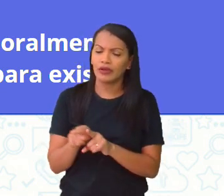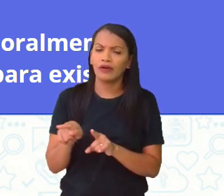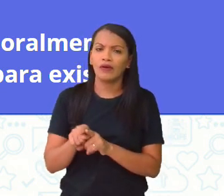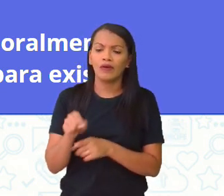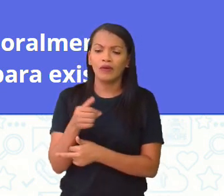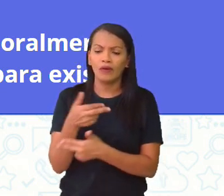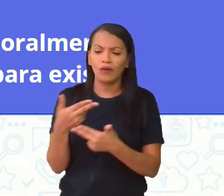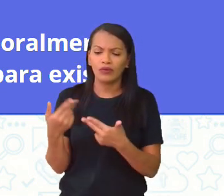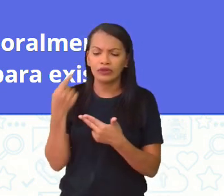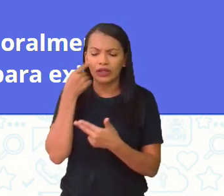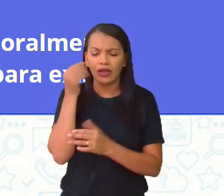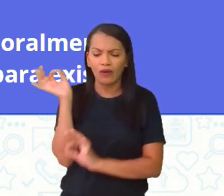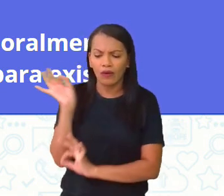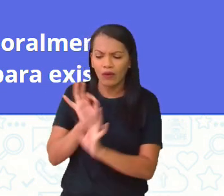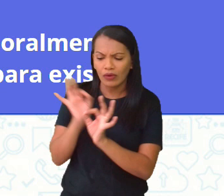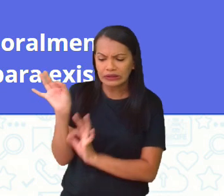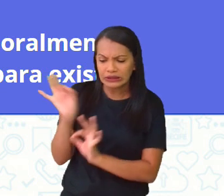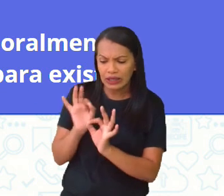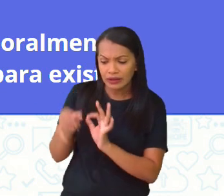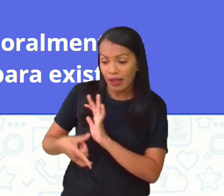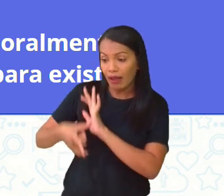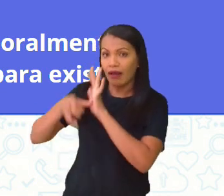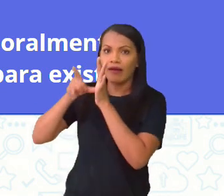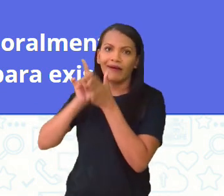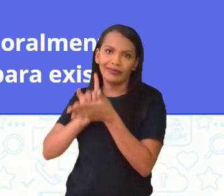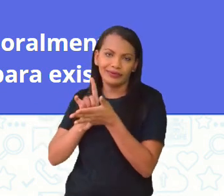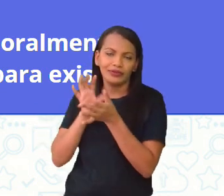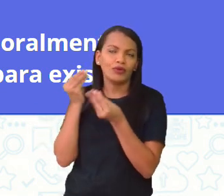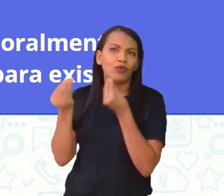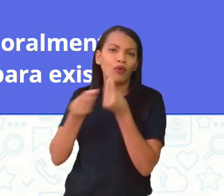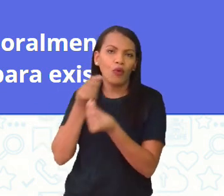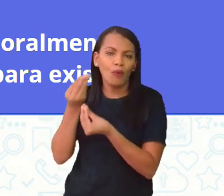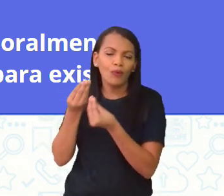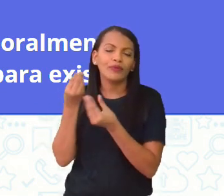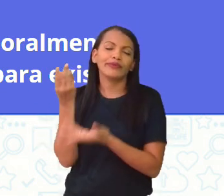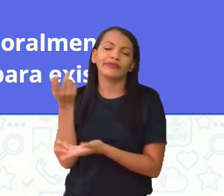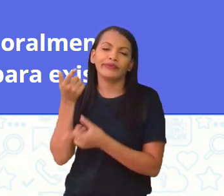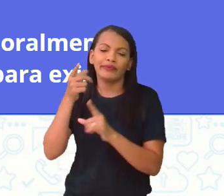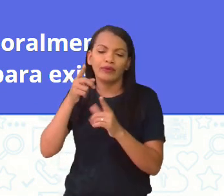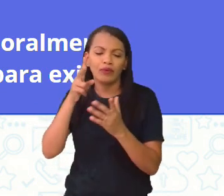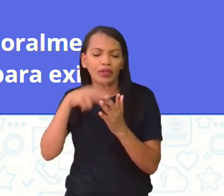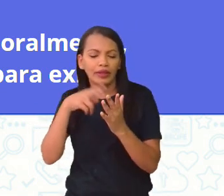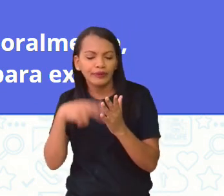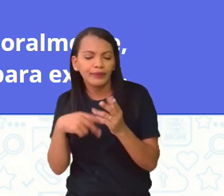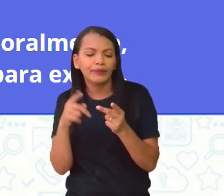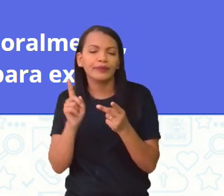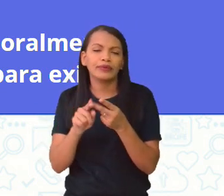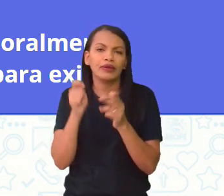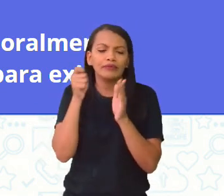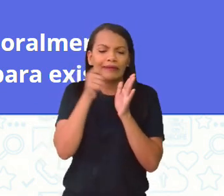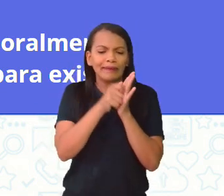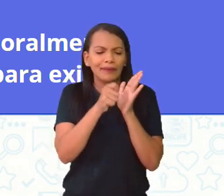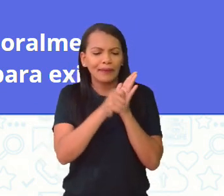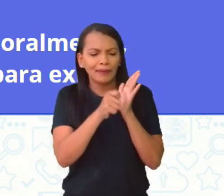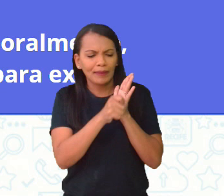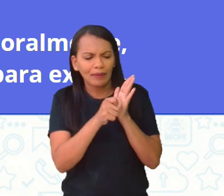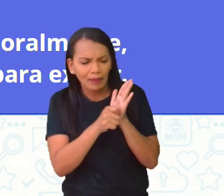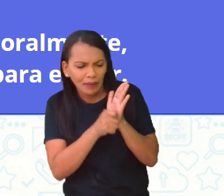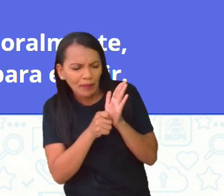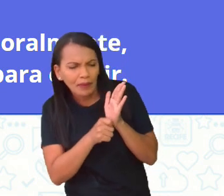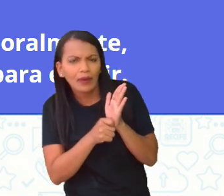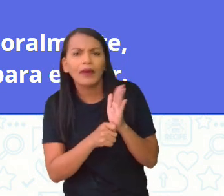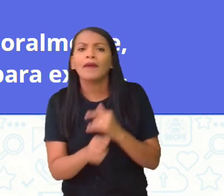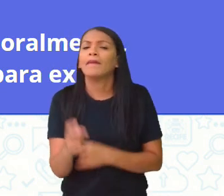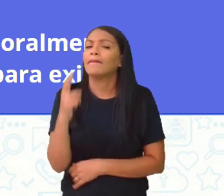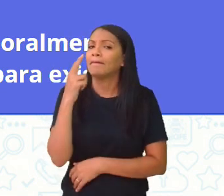preparadas previamente com leituras e anotações escritas. Vocês percebem que mesmo